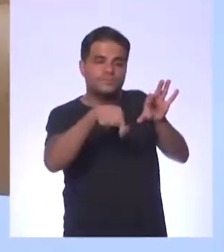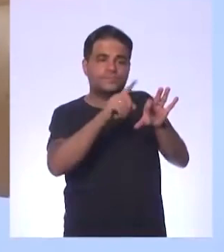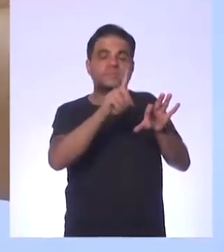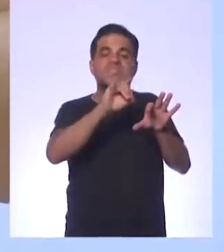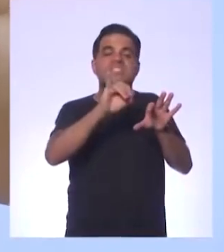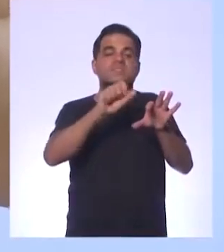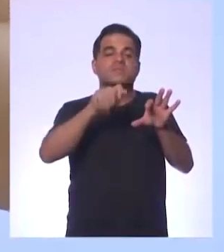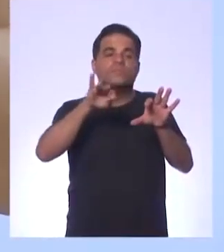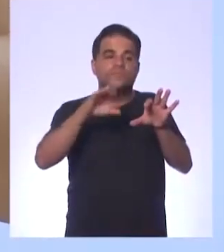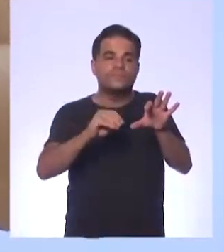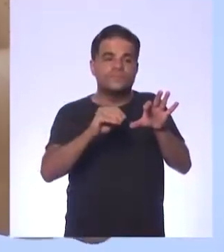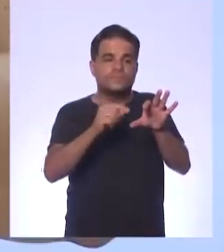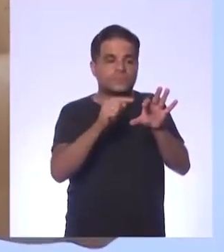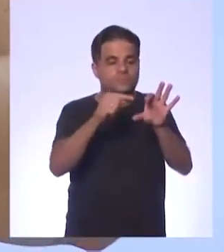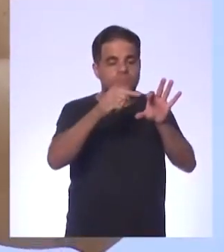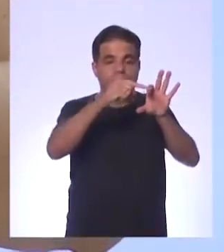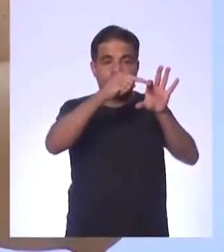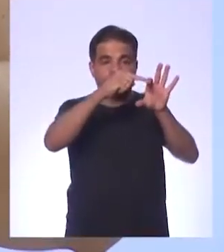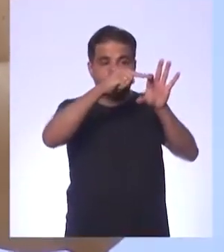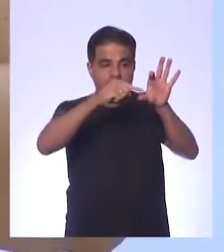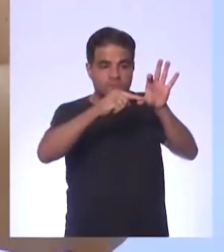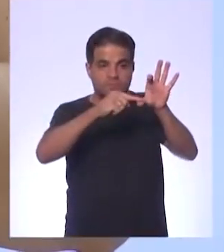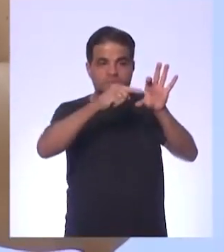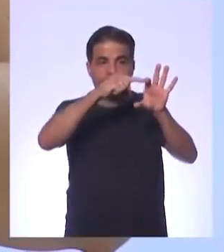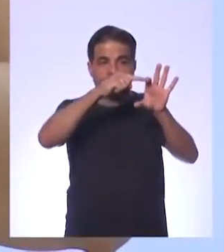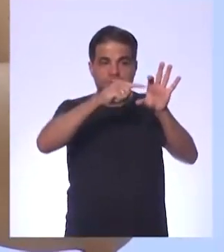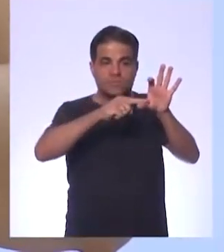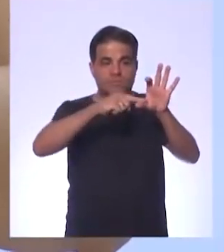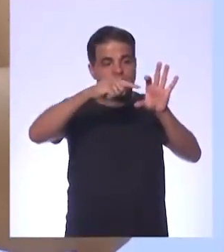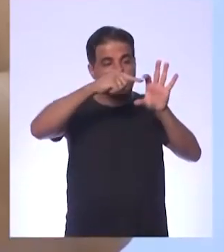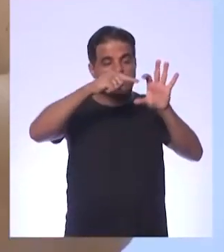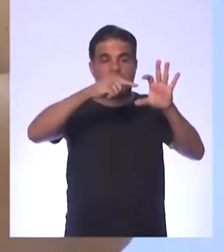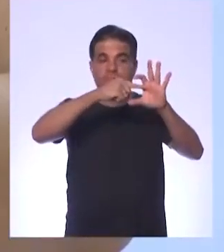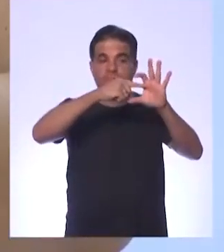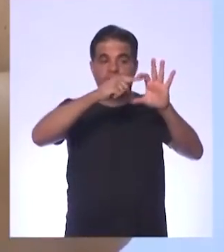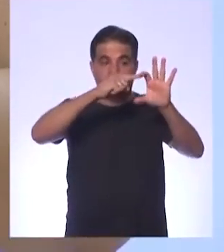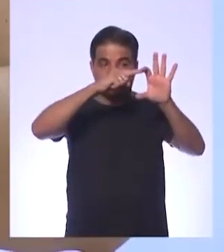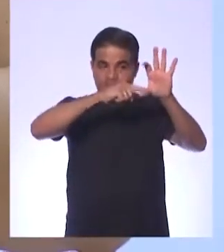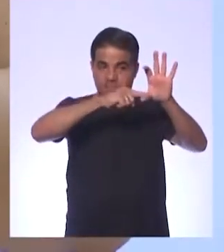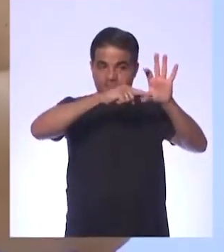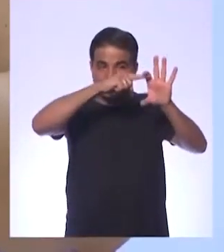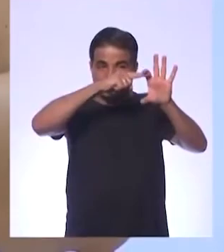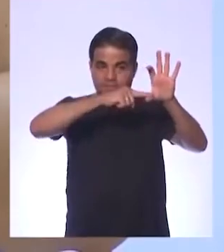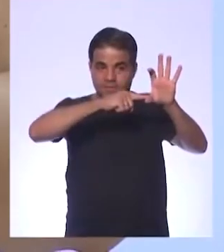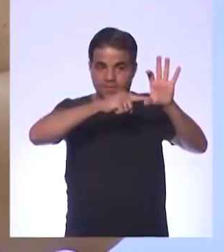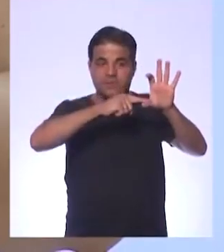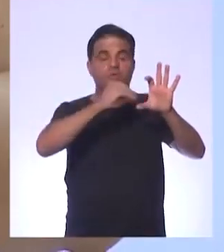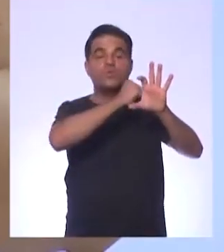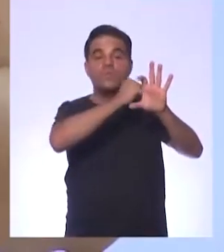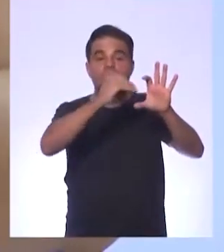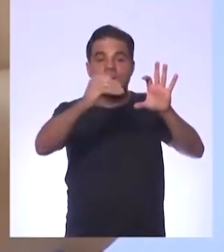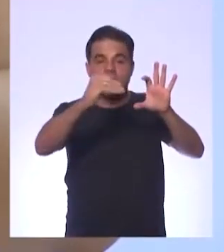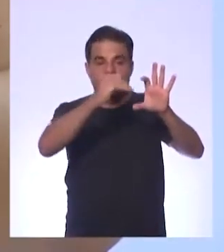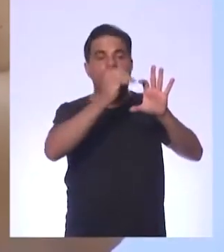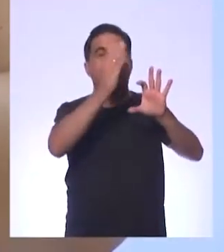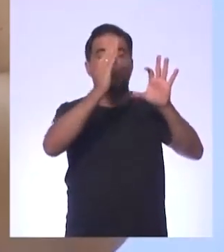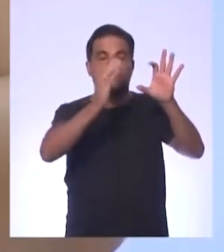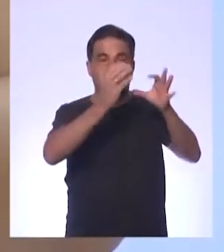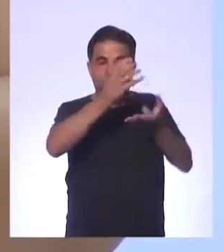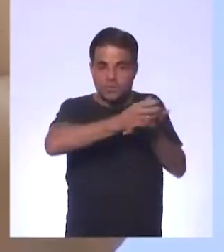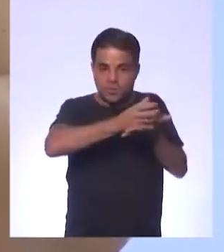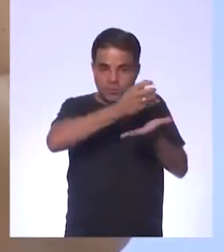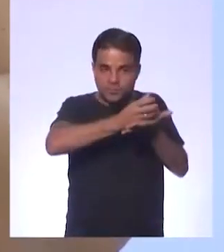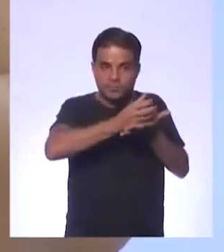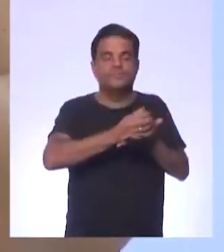diâmetro é a medida que vem de uma ponta até a outra, em linha reta, bem no meio do copo. Tudo bem? Então, eu medi o